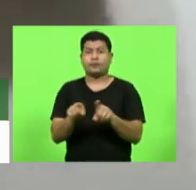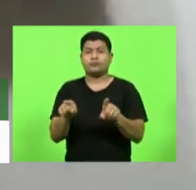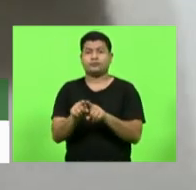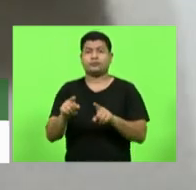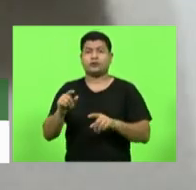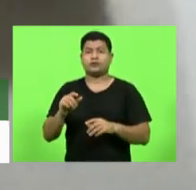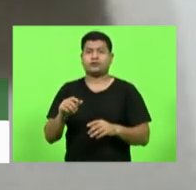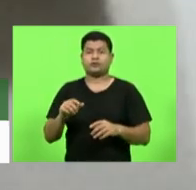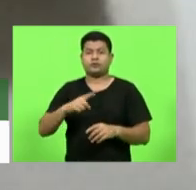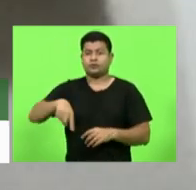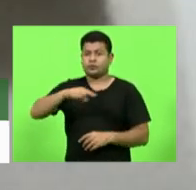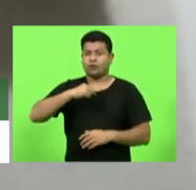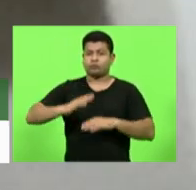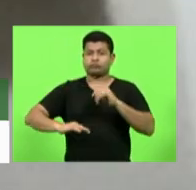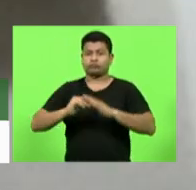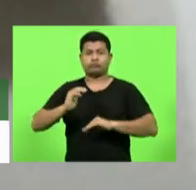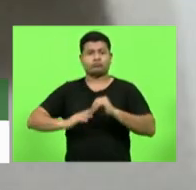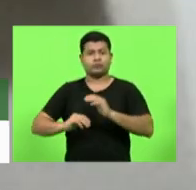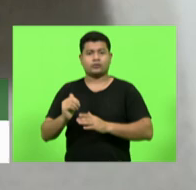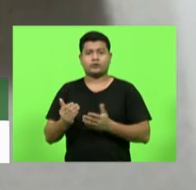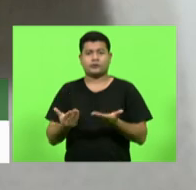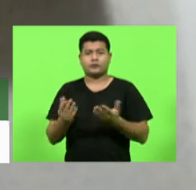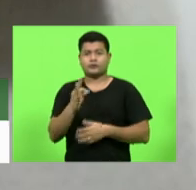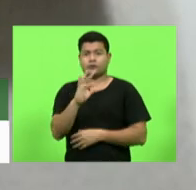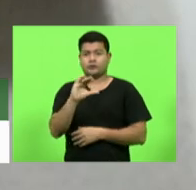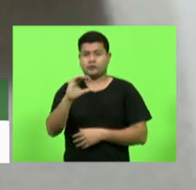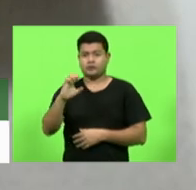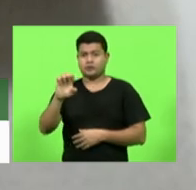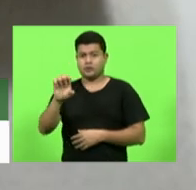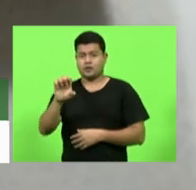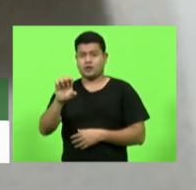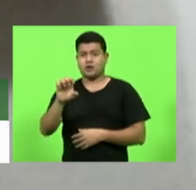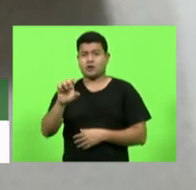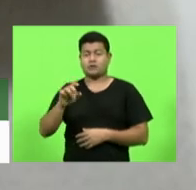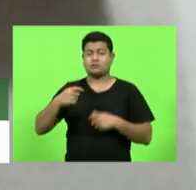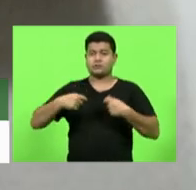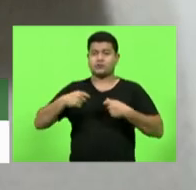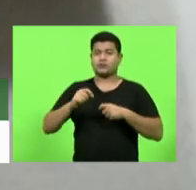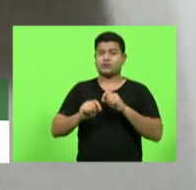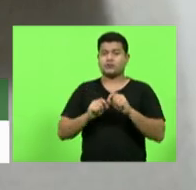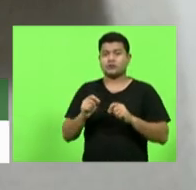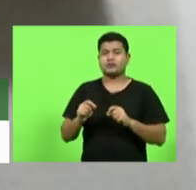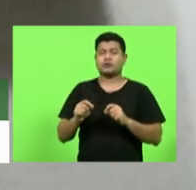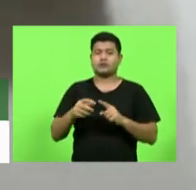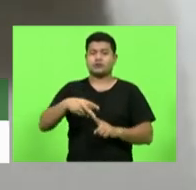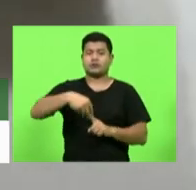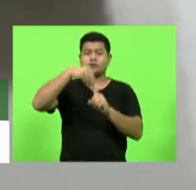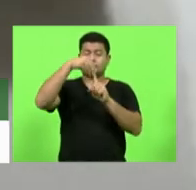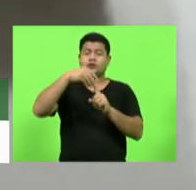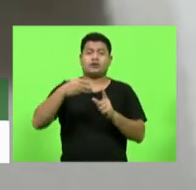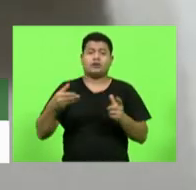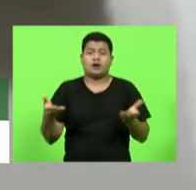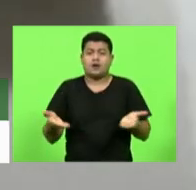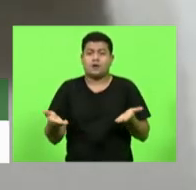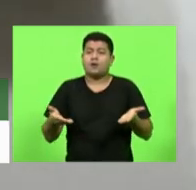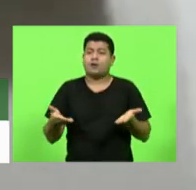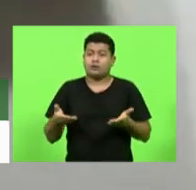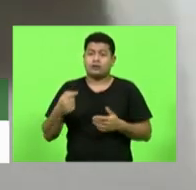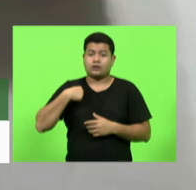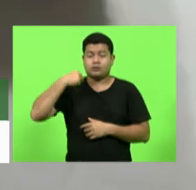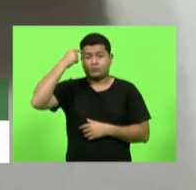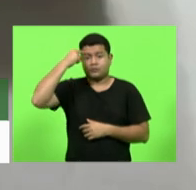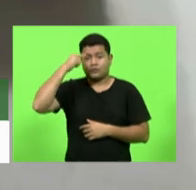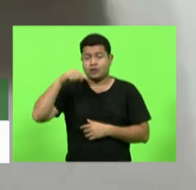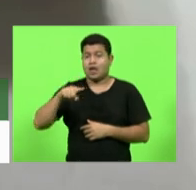de Contas no que toca a essa matéria, eu gostaria de fazer algumas observações que pensam serem relevantes para que